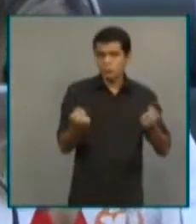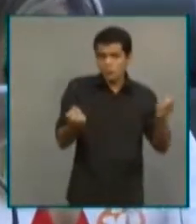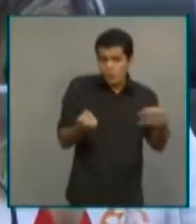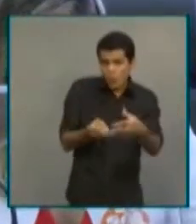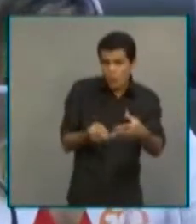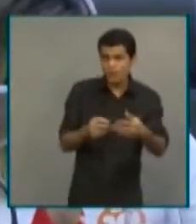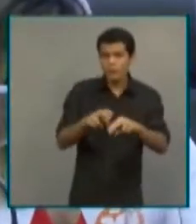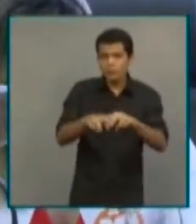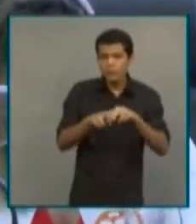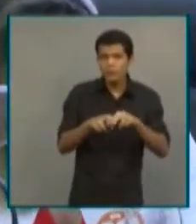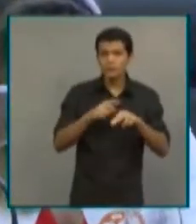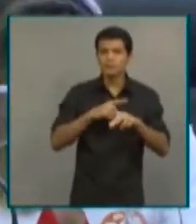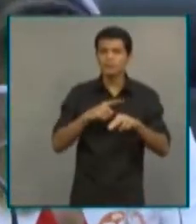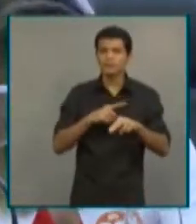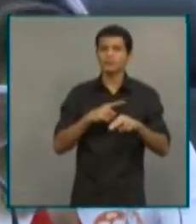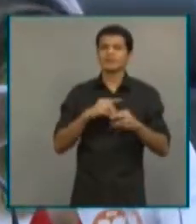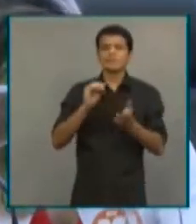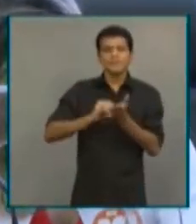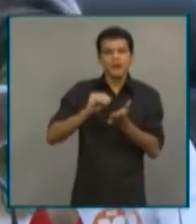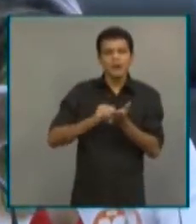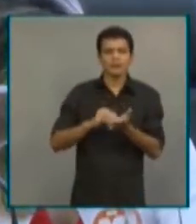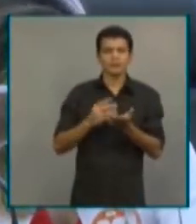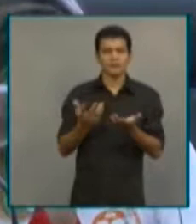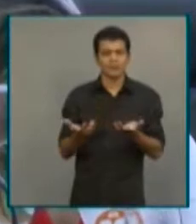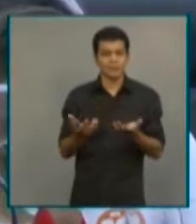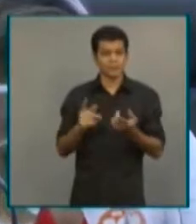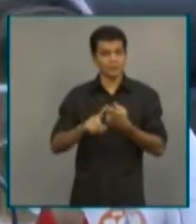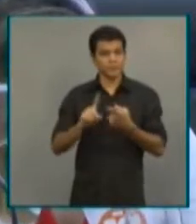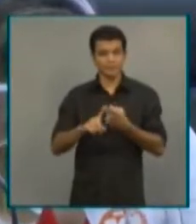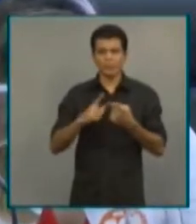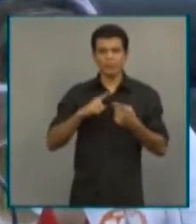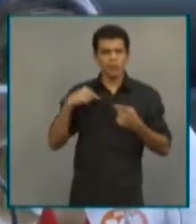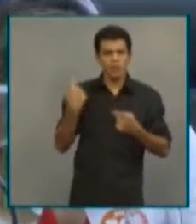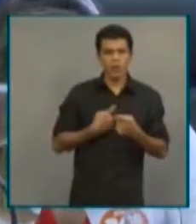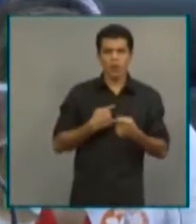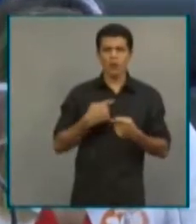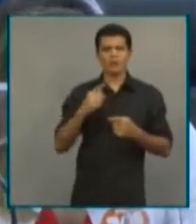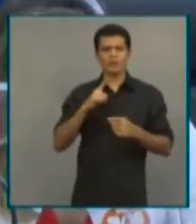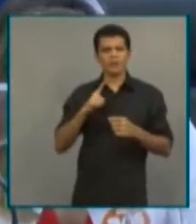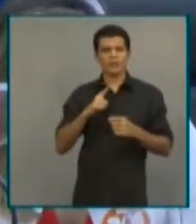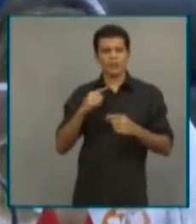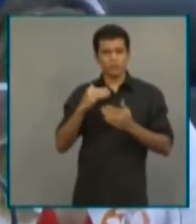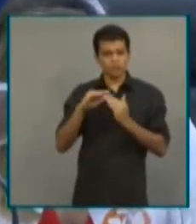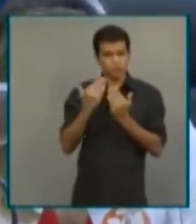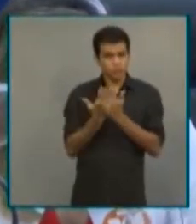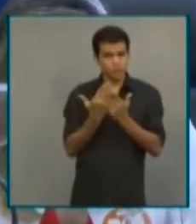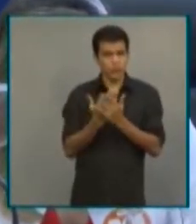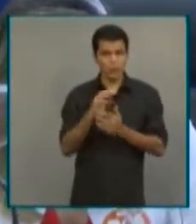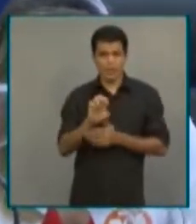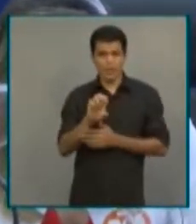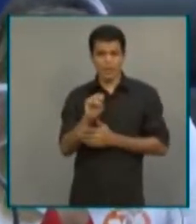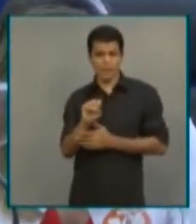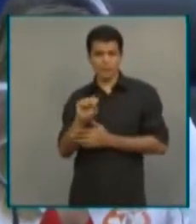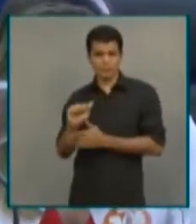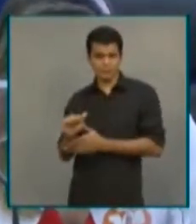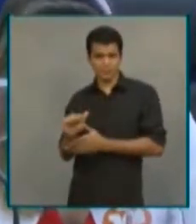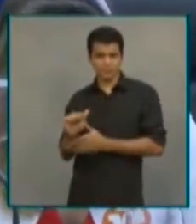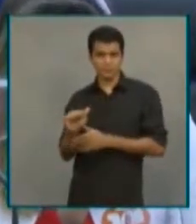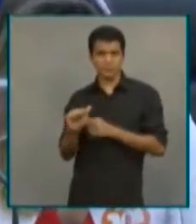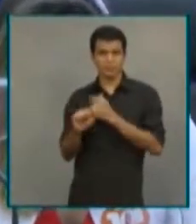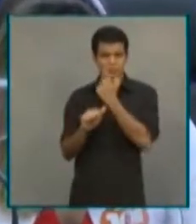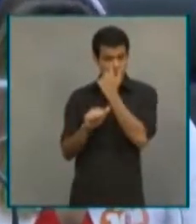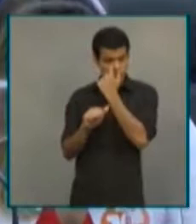Nós iremos trabalhar em cima de uma ESA que forneça cursos de especialização, mestrado e